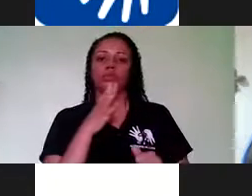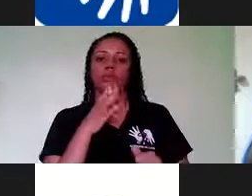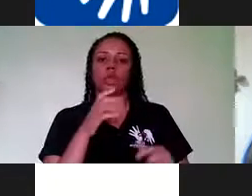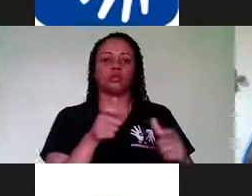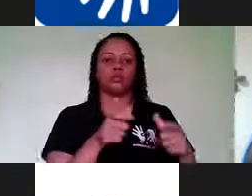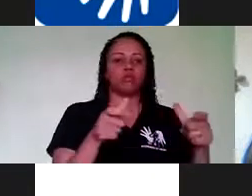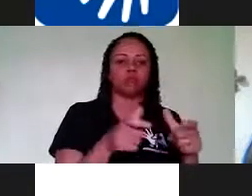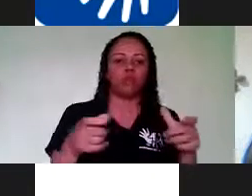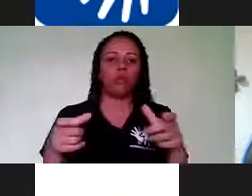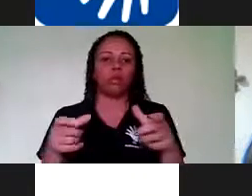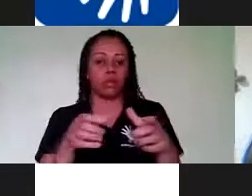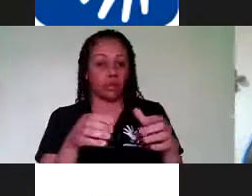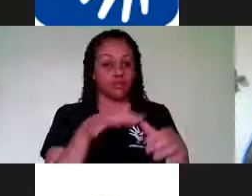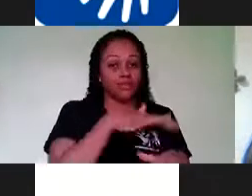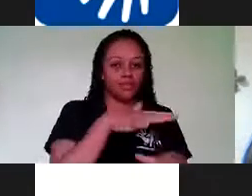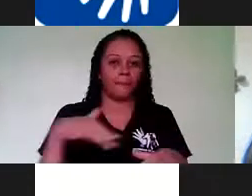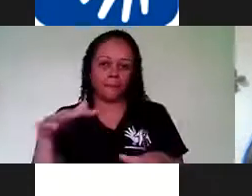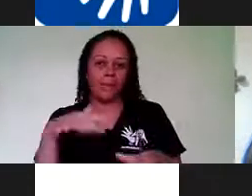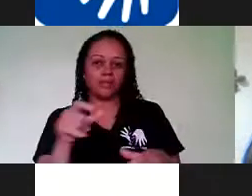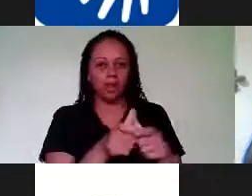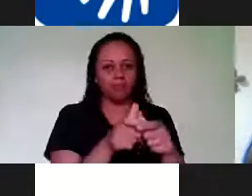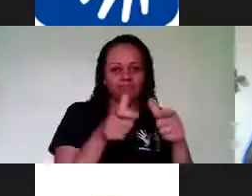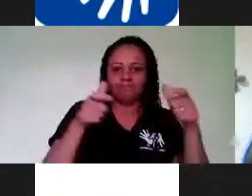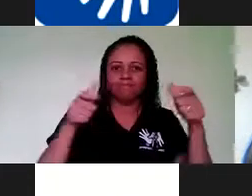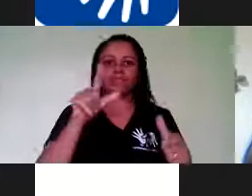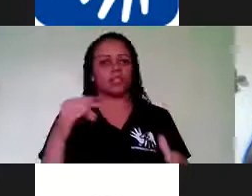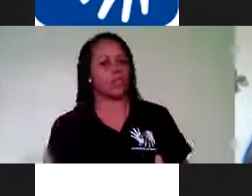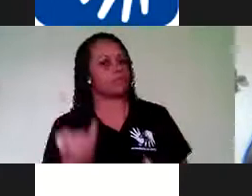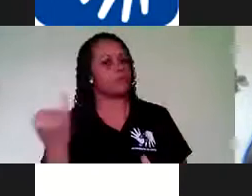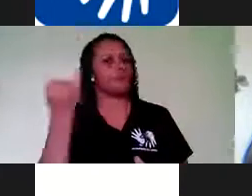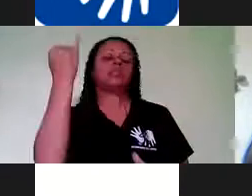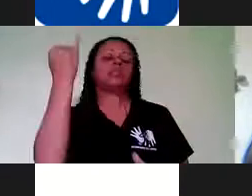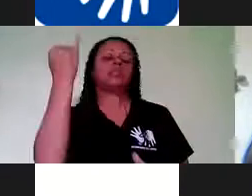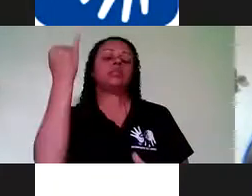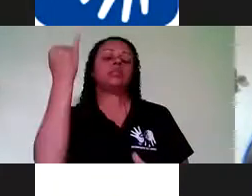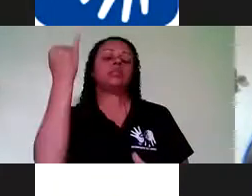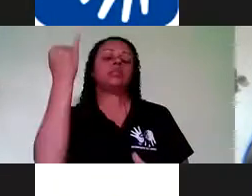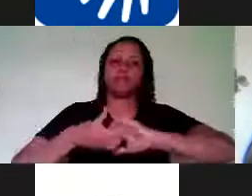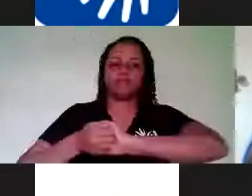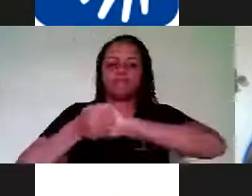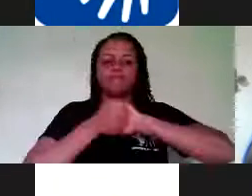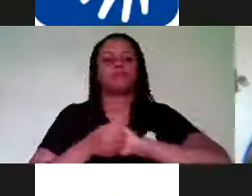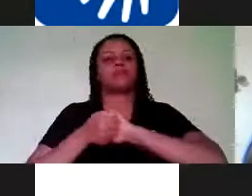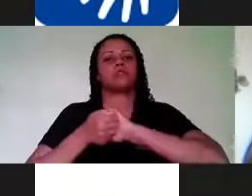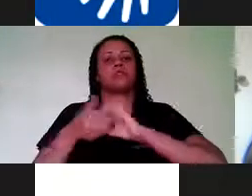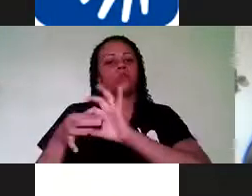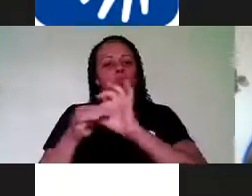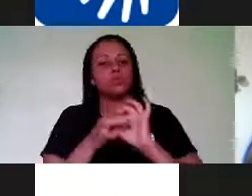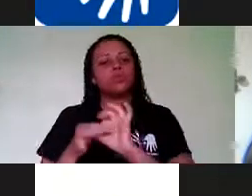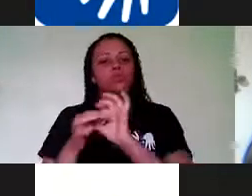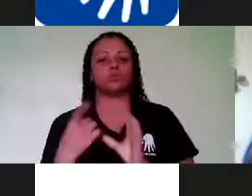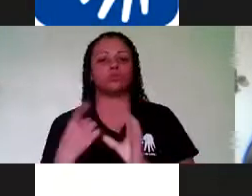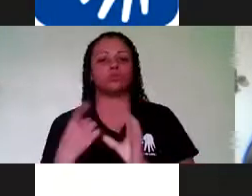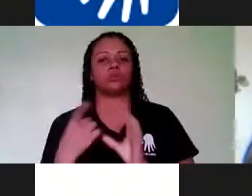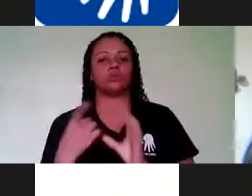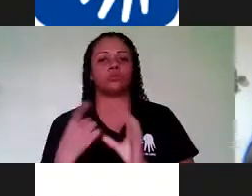2 espaços, e o quanto eles são importantes para poder fazer toda essa união de todos nós e promover o engajamento. Seria isso,